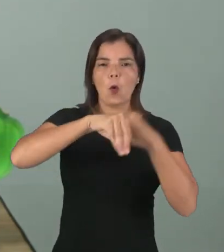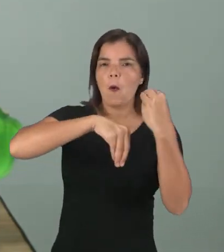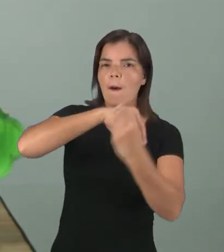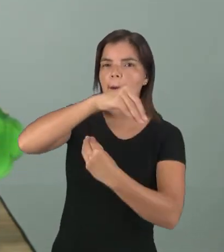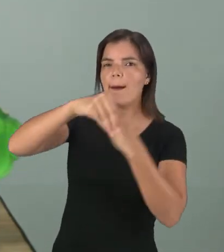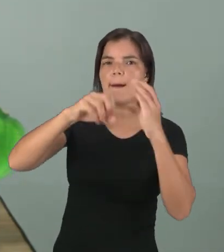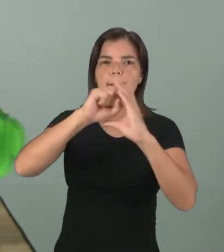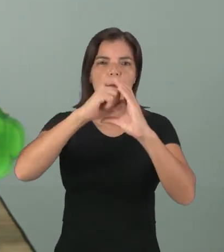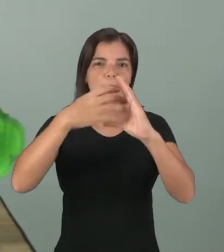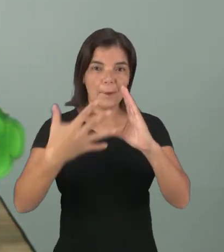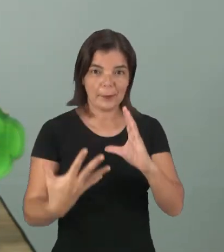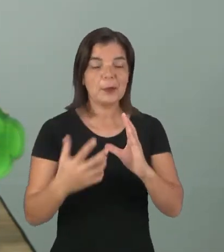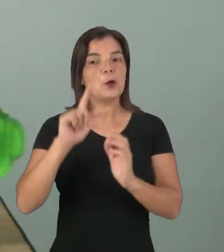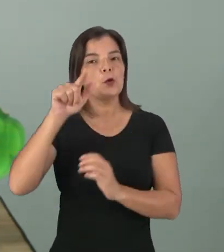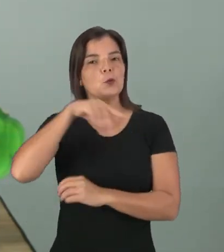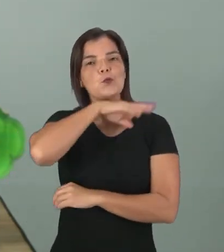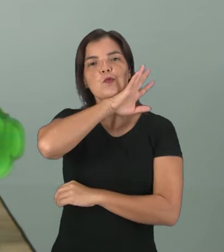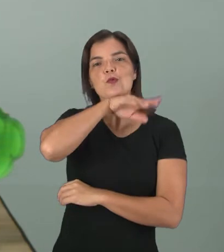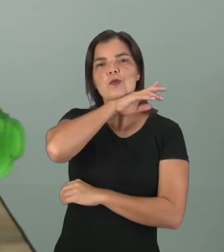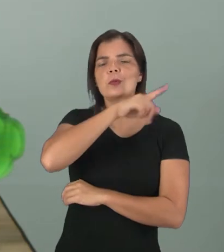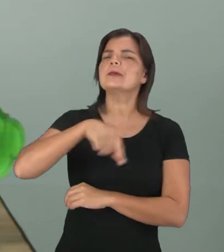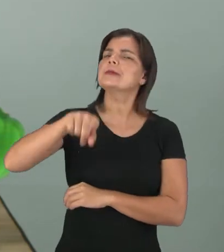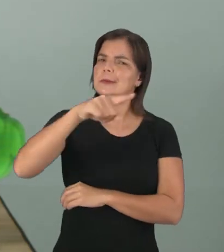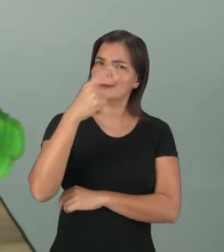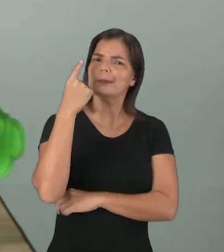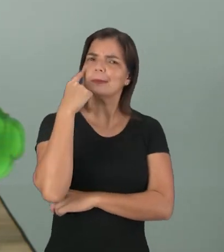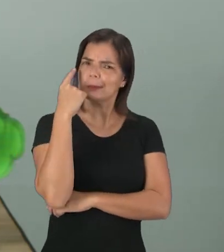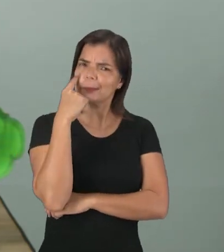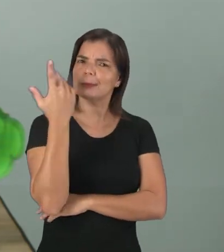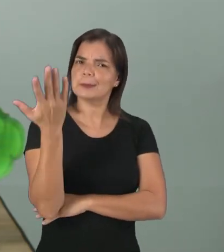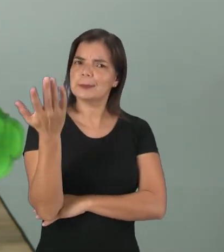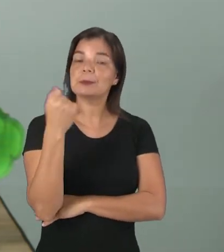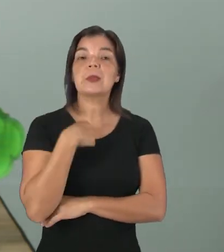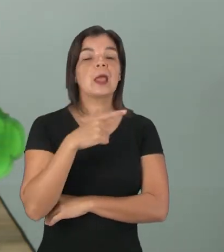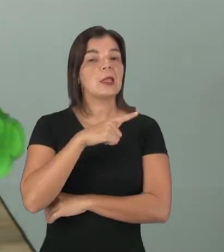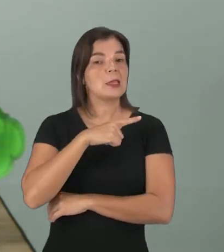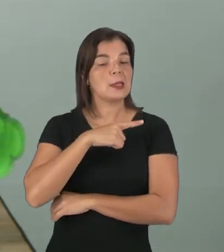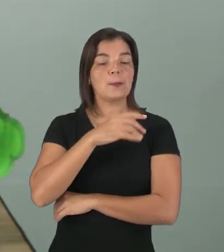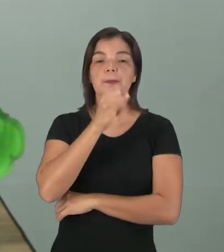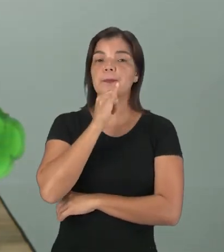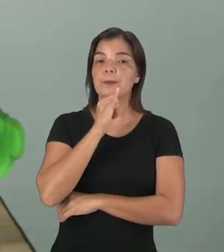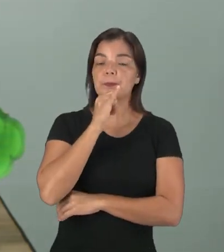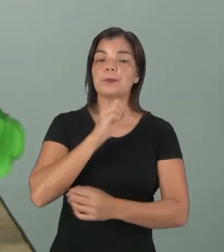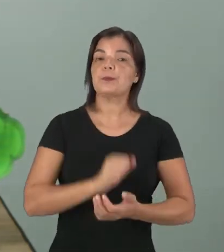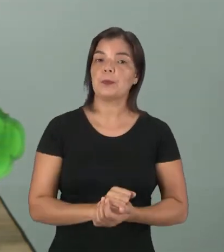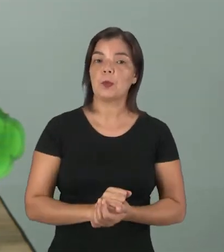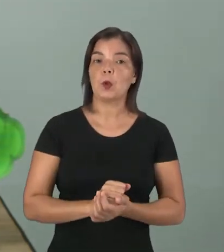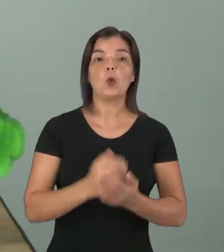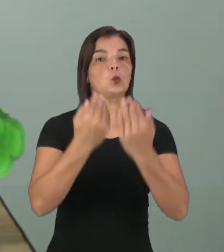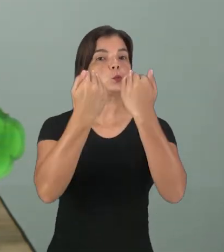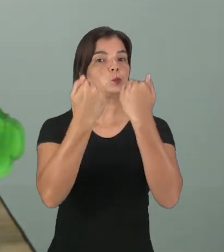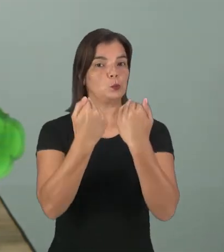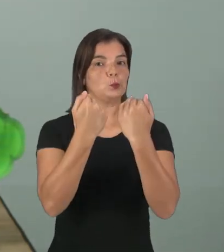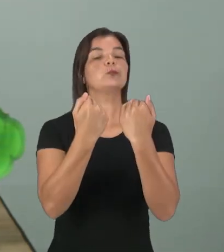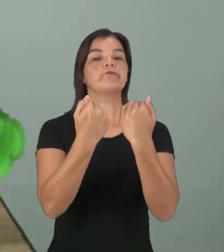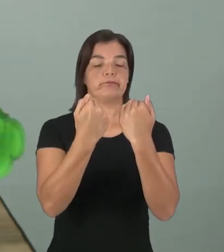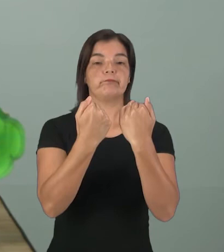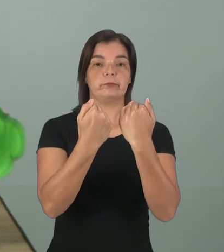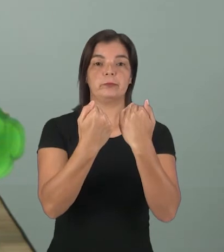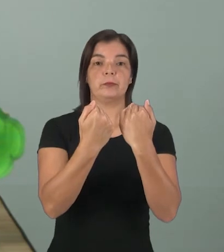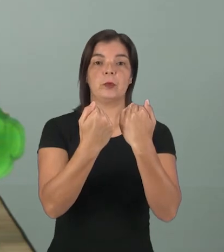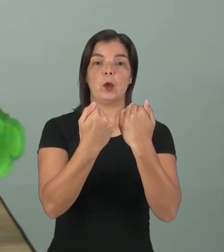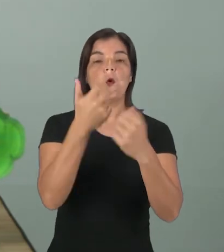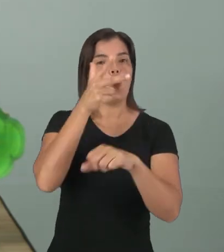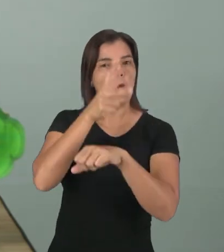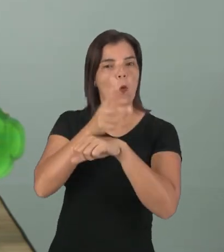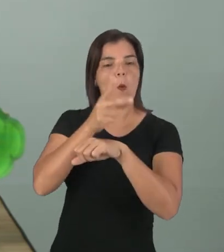as suas características com os animais. Você já parou para prestar atenção? Temos aqui, por exemplo, o Curupira, o qual foi passado no nosso